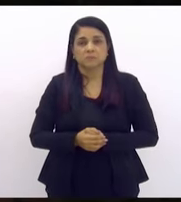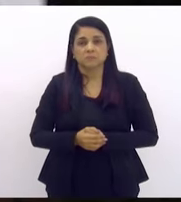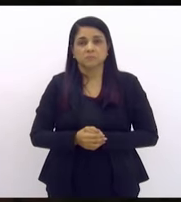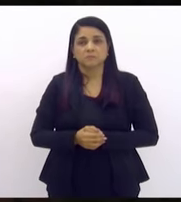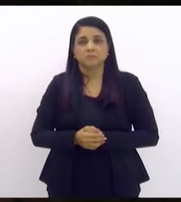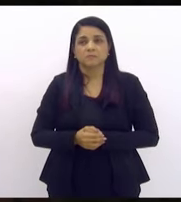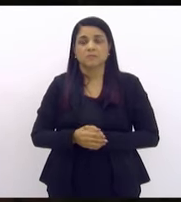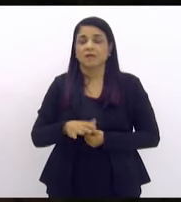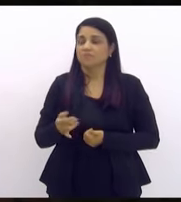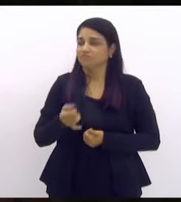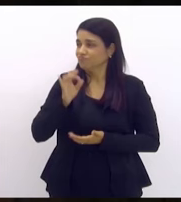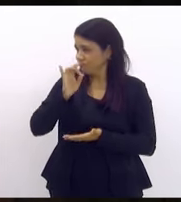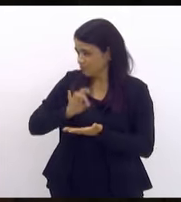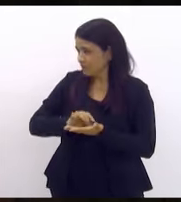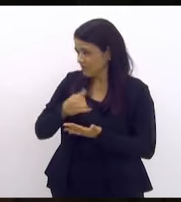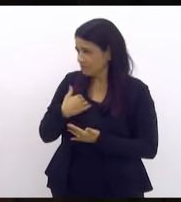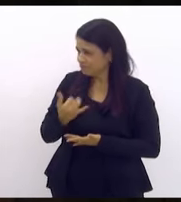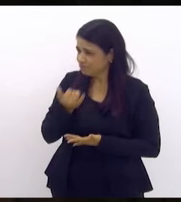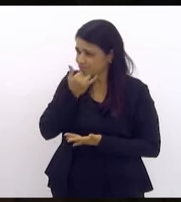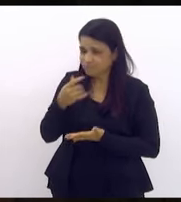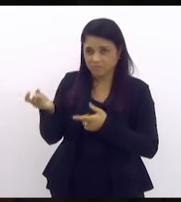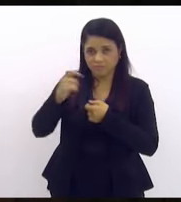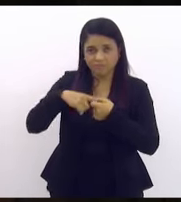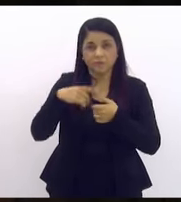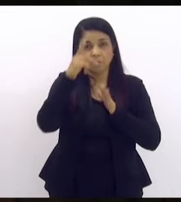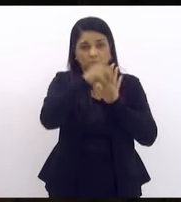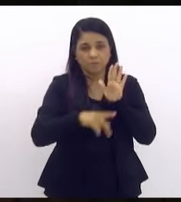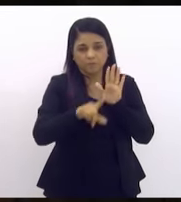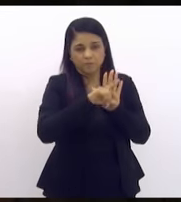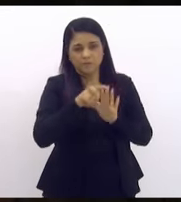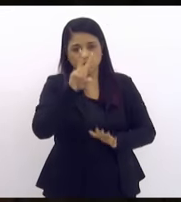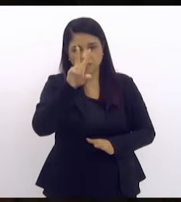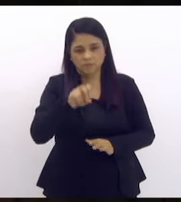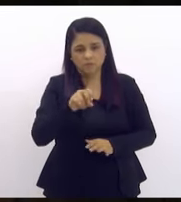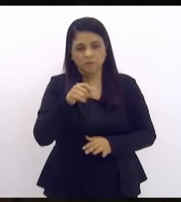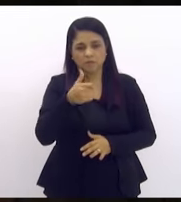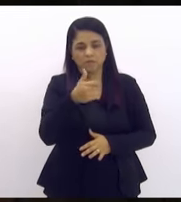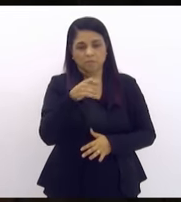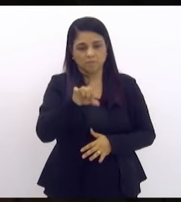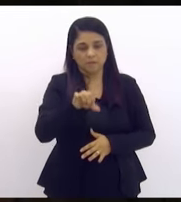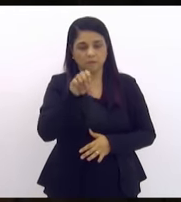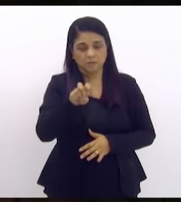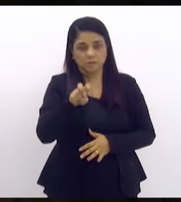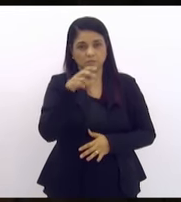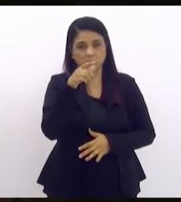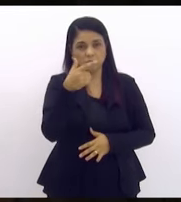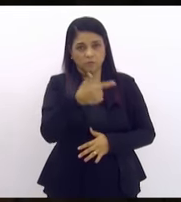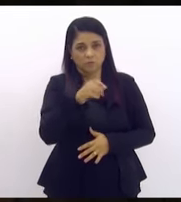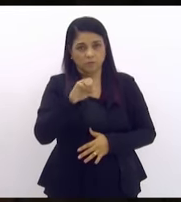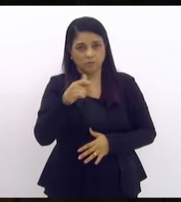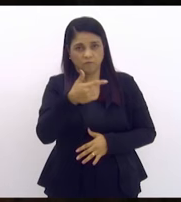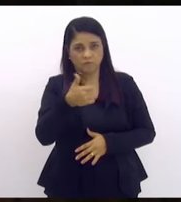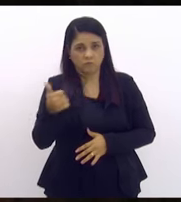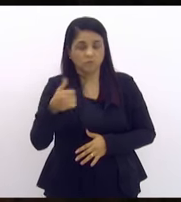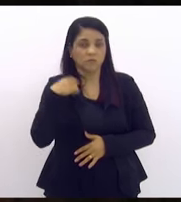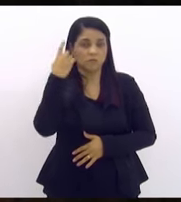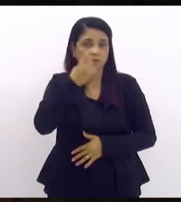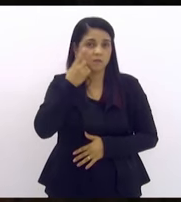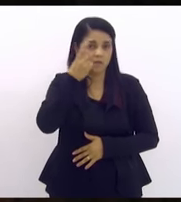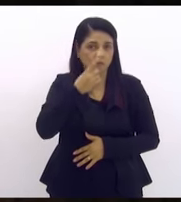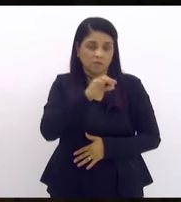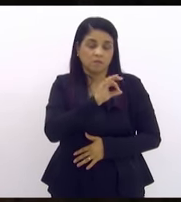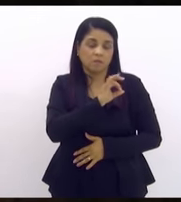é verdade. Anuncio em segunda discussão o projeto de lei número 5095 de 2021, de autoria do deputado delegado Carlos